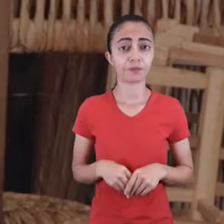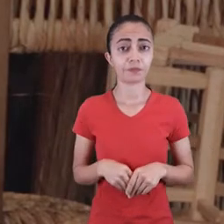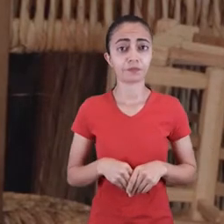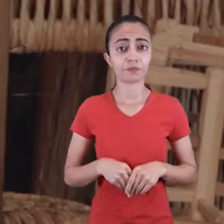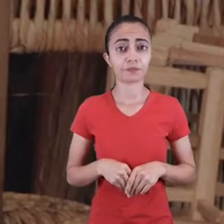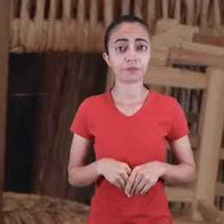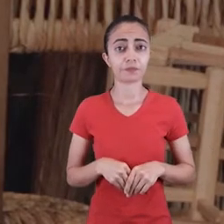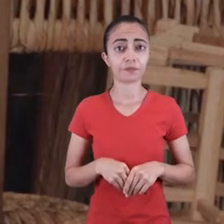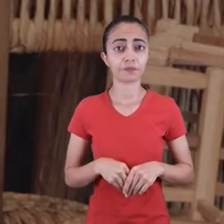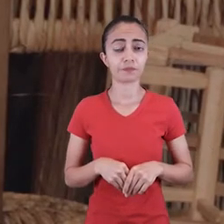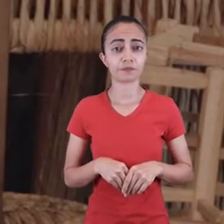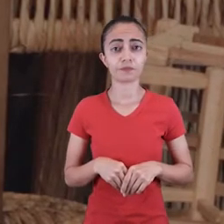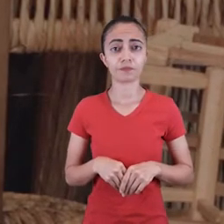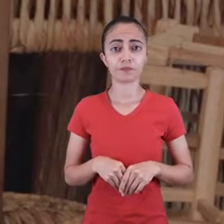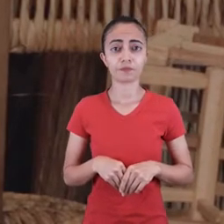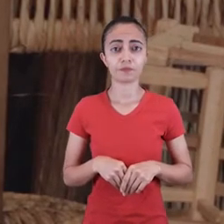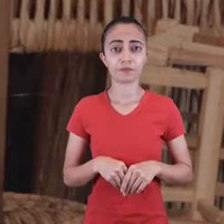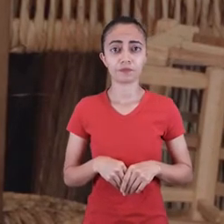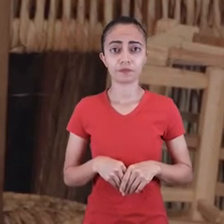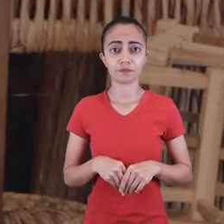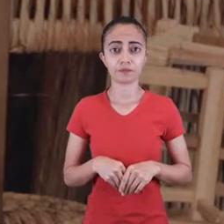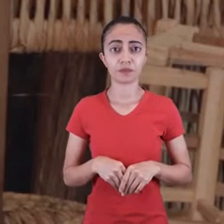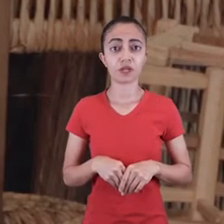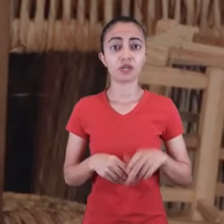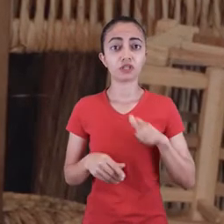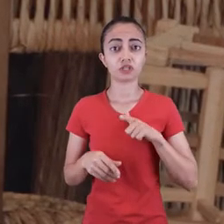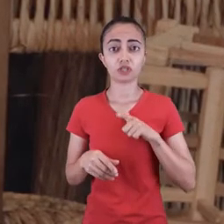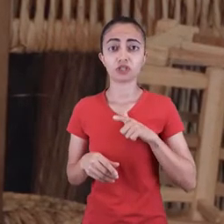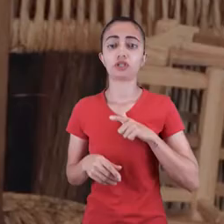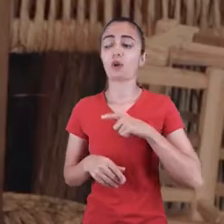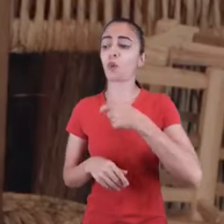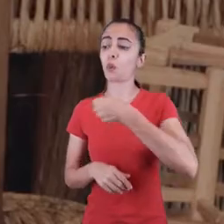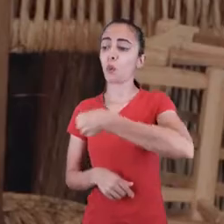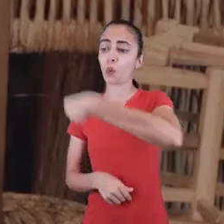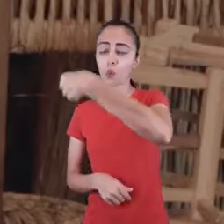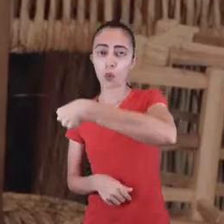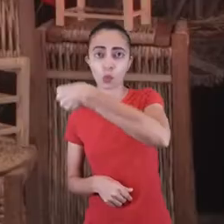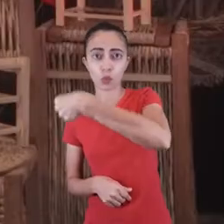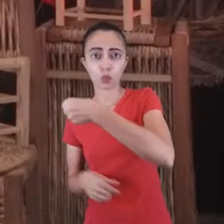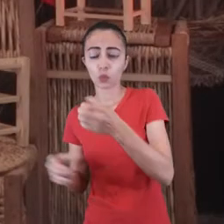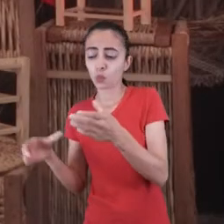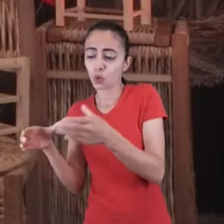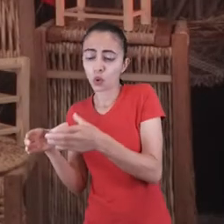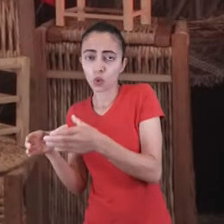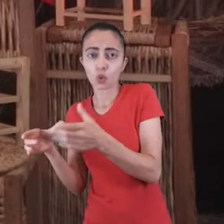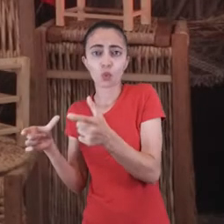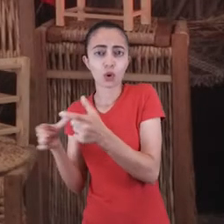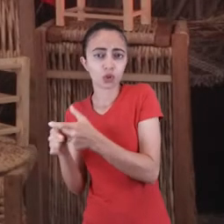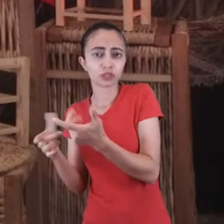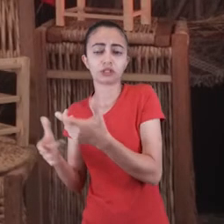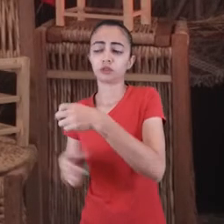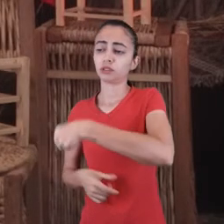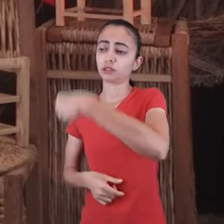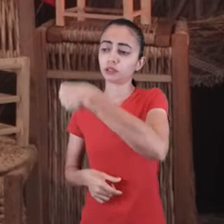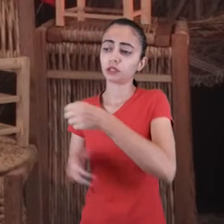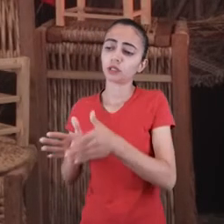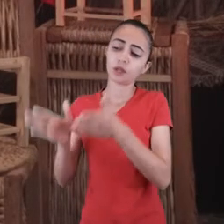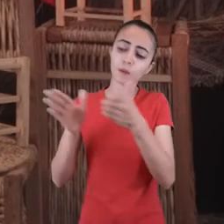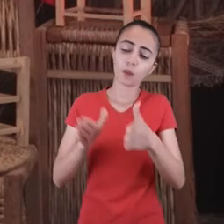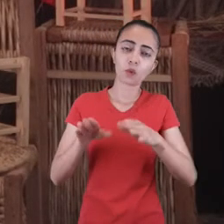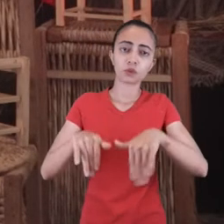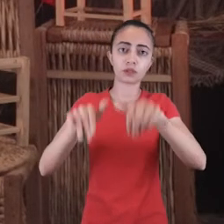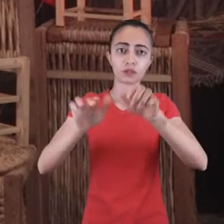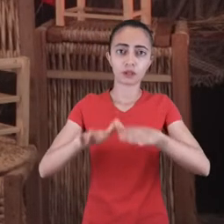indo, fazendo do menor para o maior. Comecei a fazer as cestas, depois das cestas